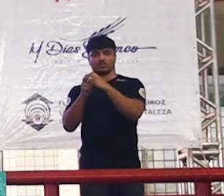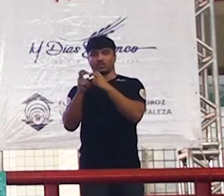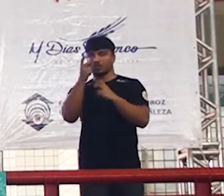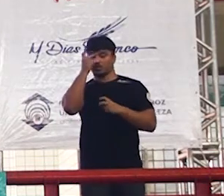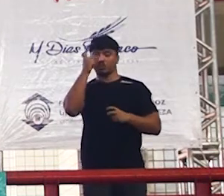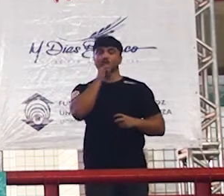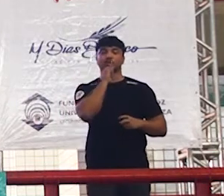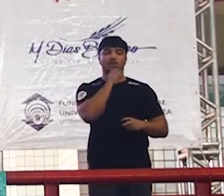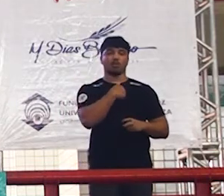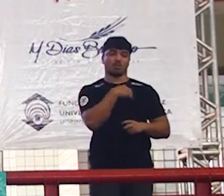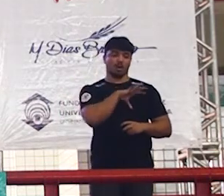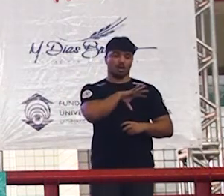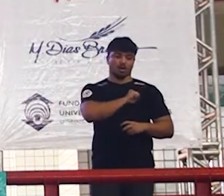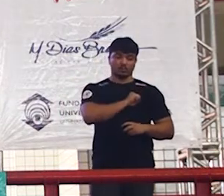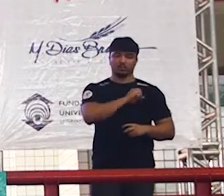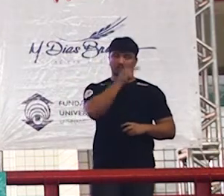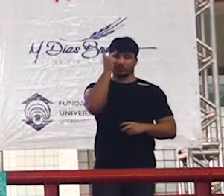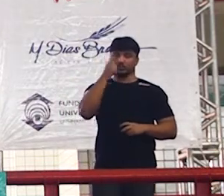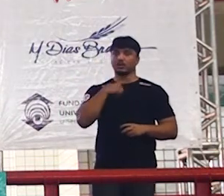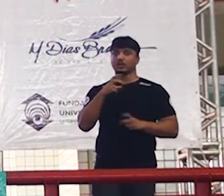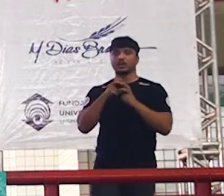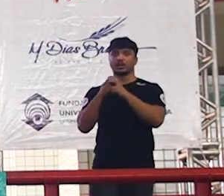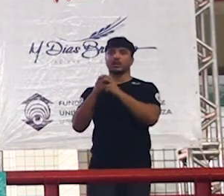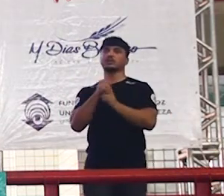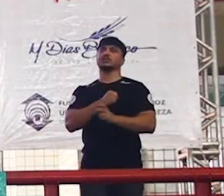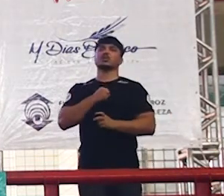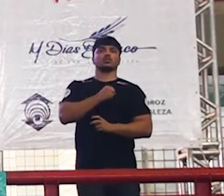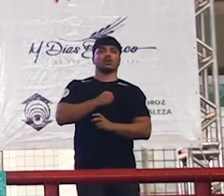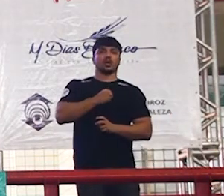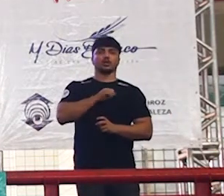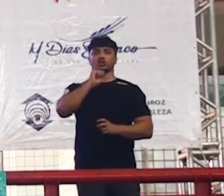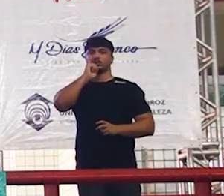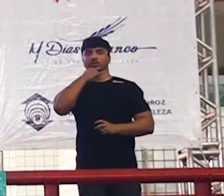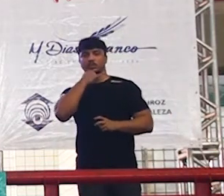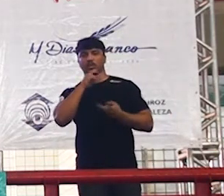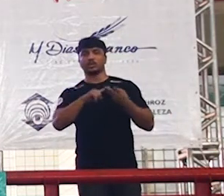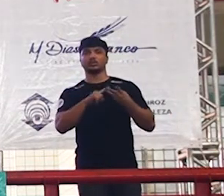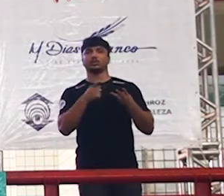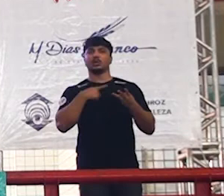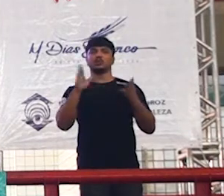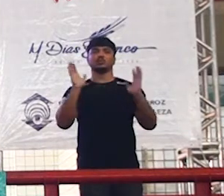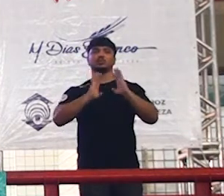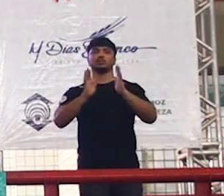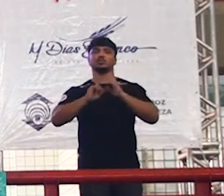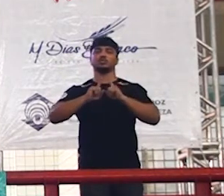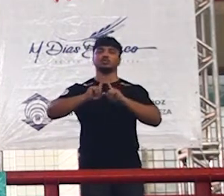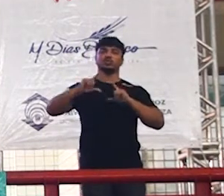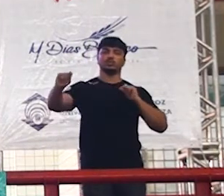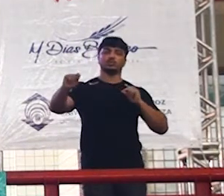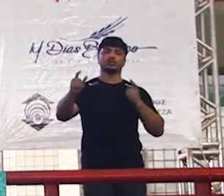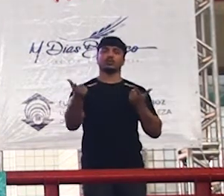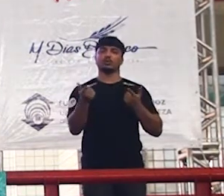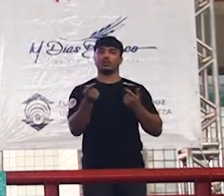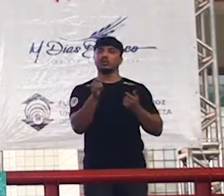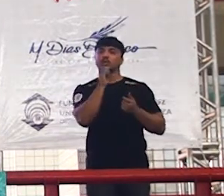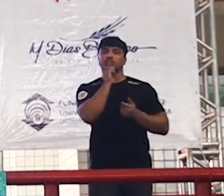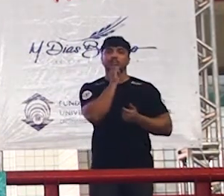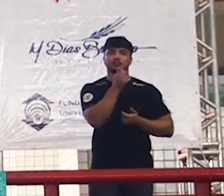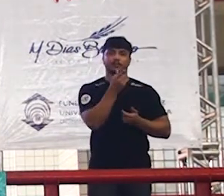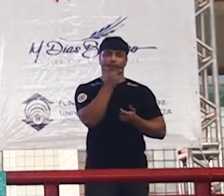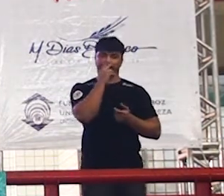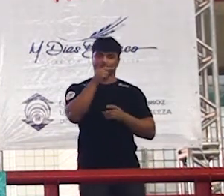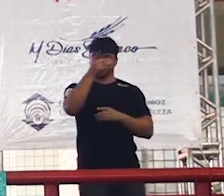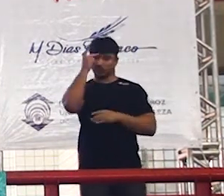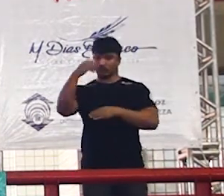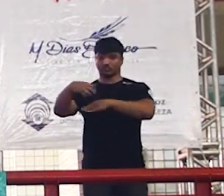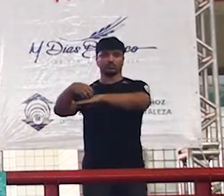amo, eu posso dizer que esse trem é saudade, é tristeza, é despedida. Se esse trem traz para perto